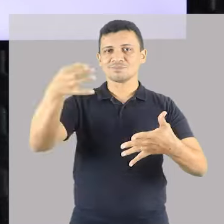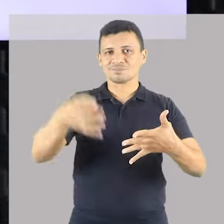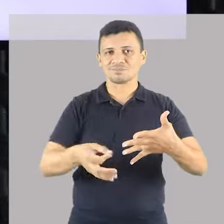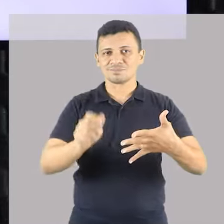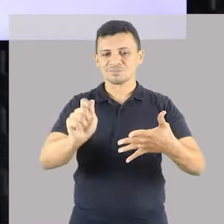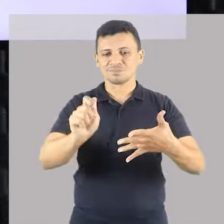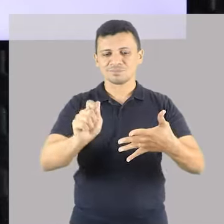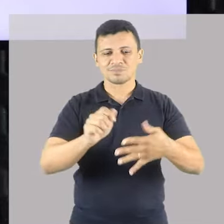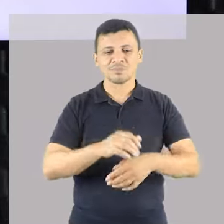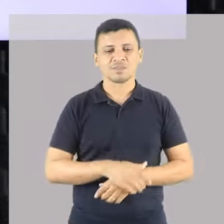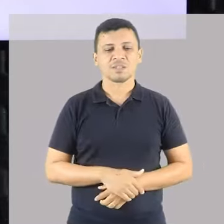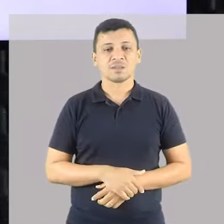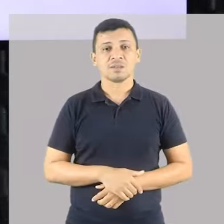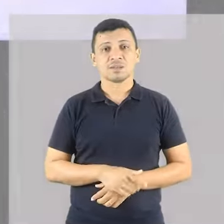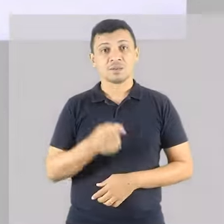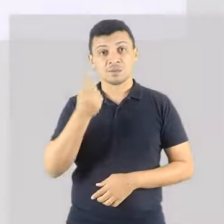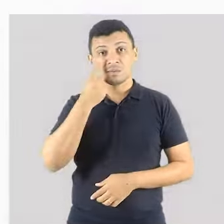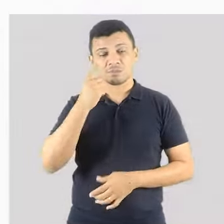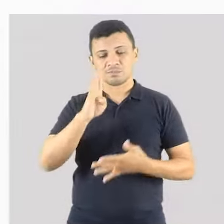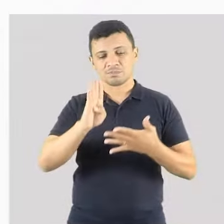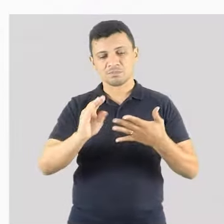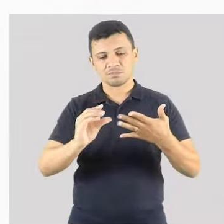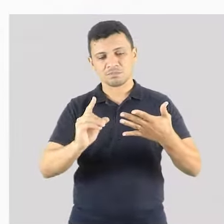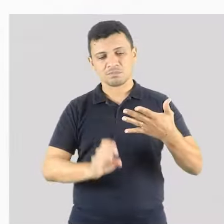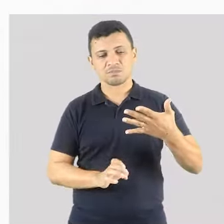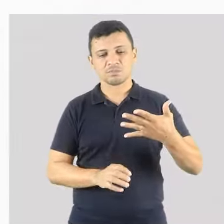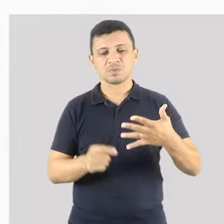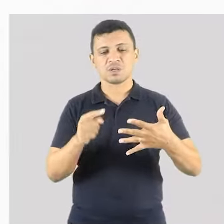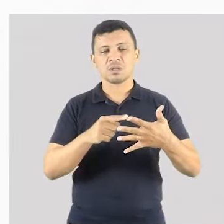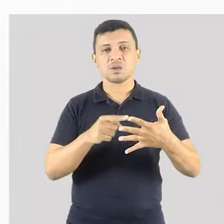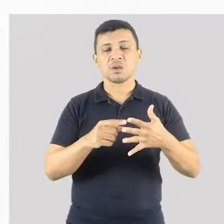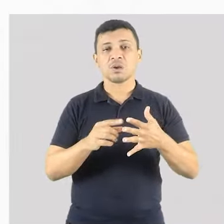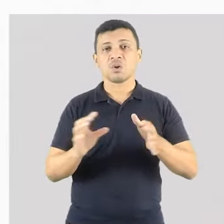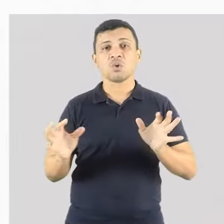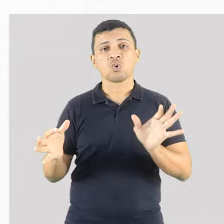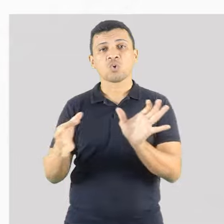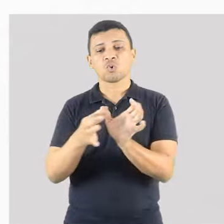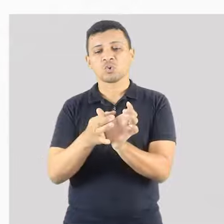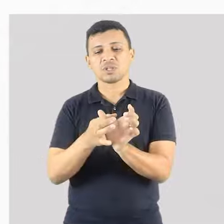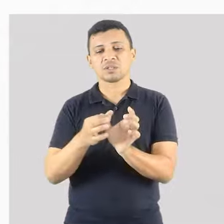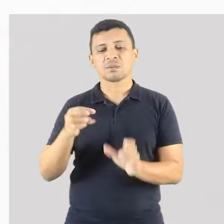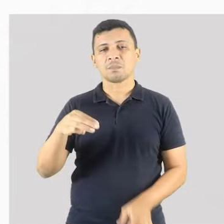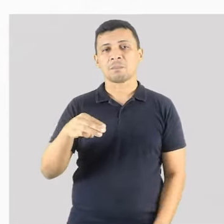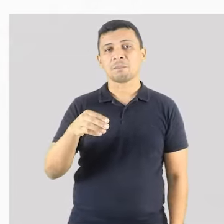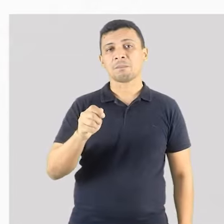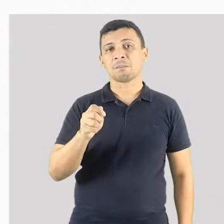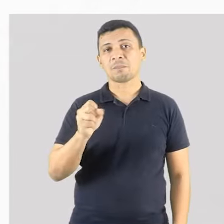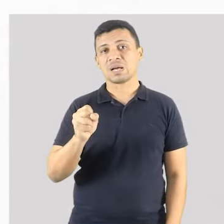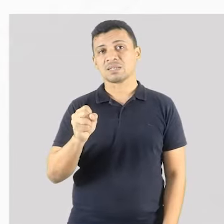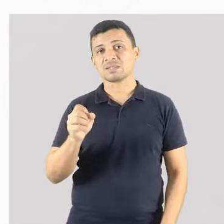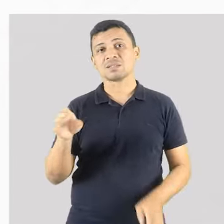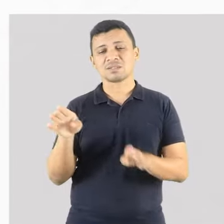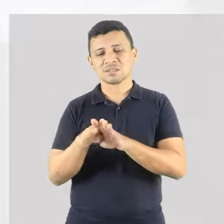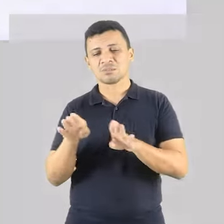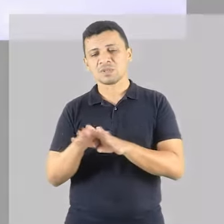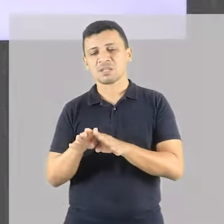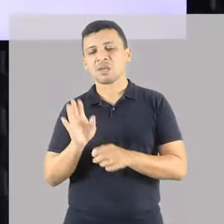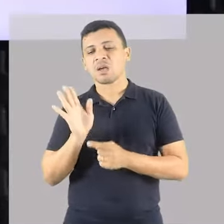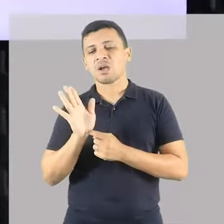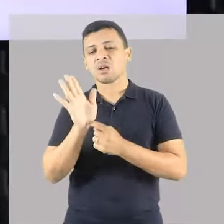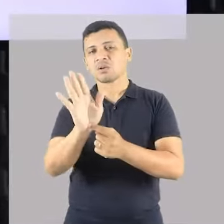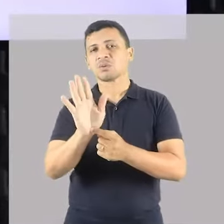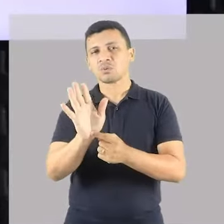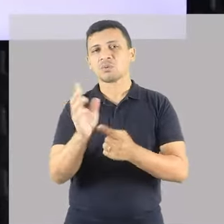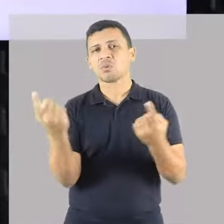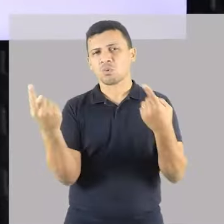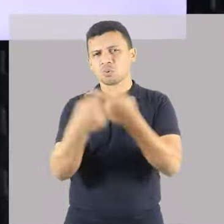A mas vamos eliminar as outras o conectivo mas também inicia oração que exprime ideia de